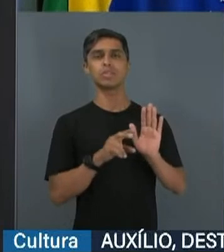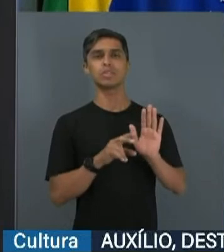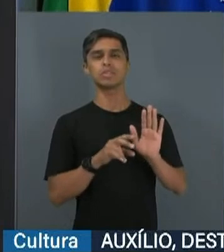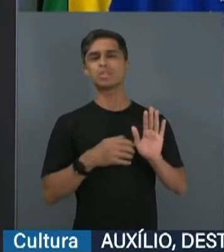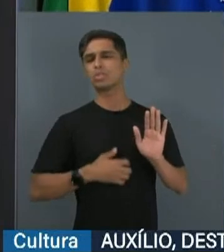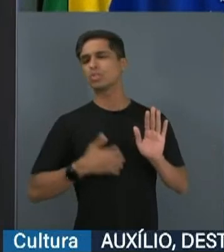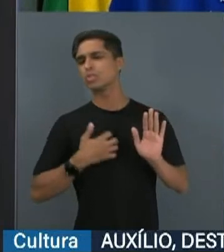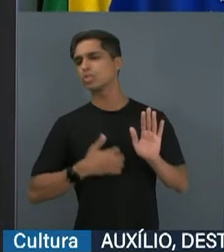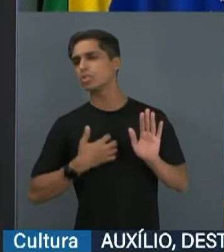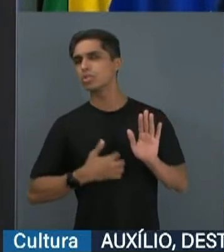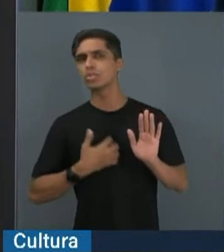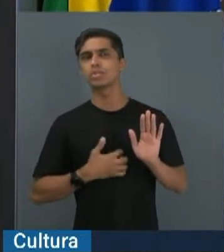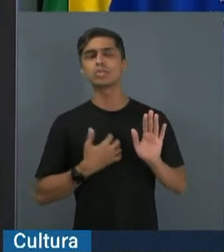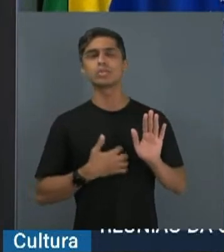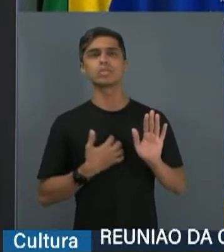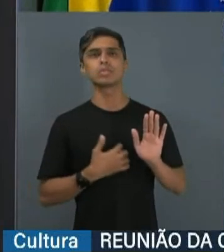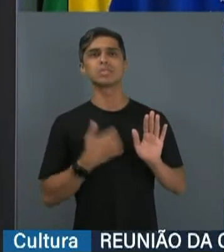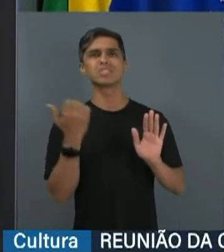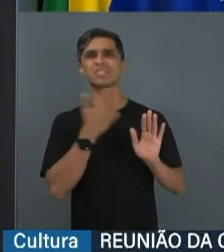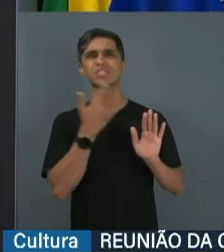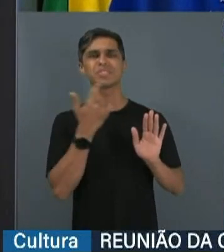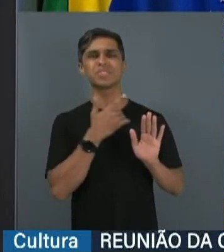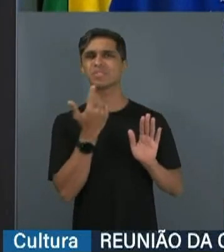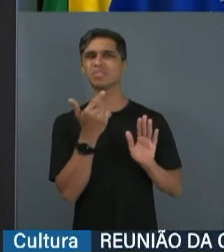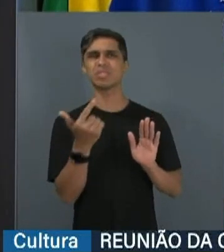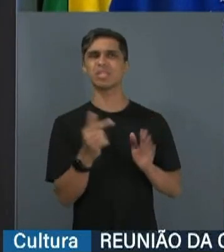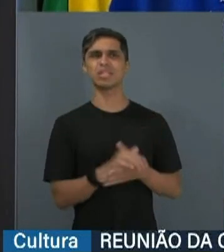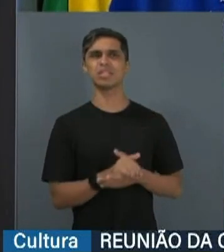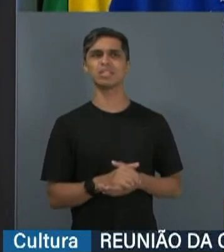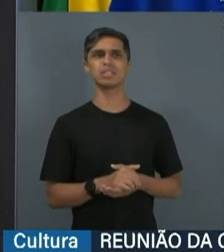sofrível, sem nenhuma graça,